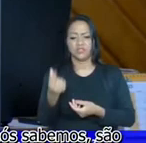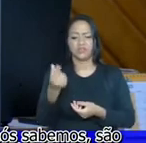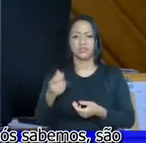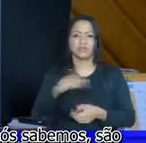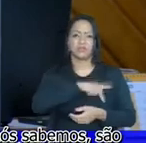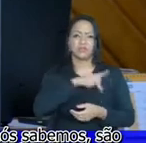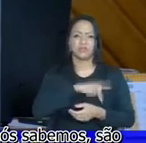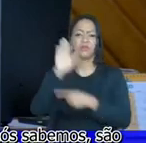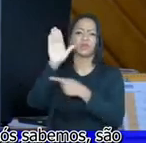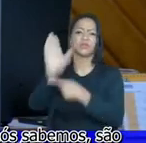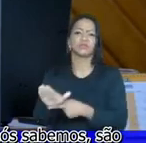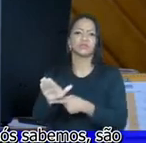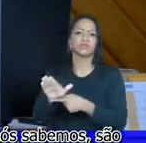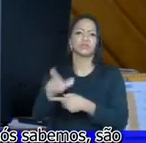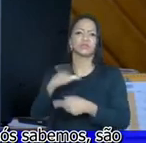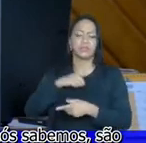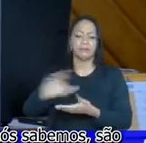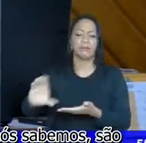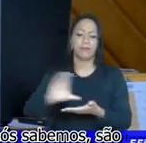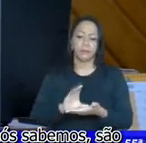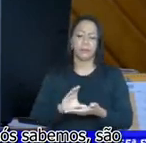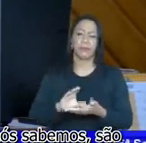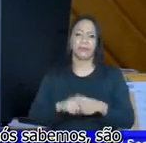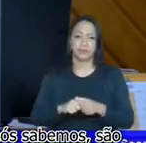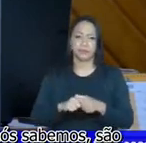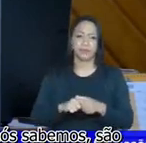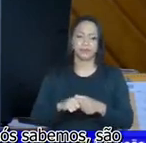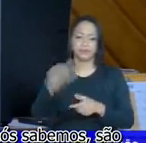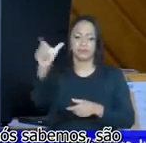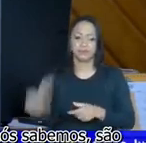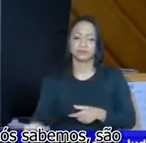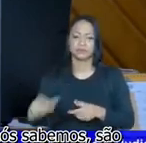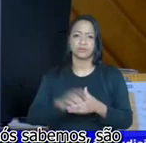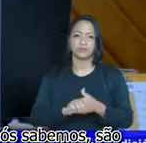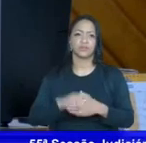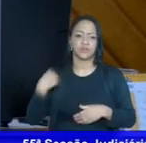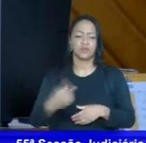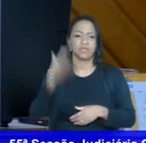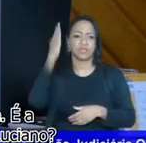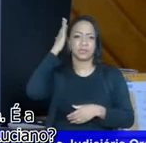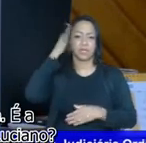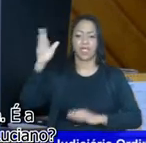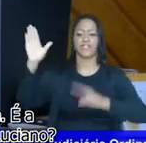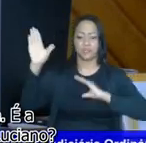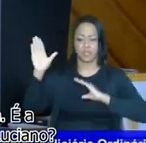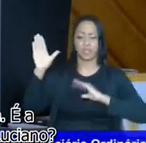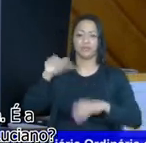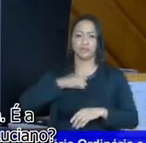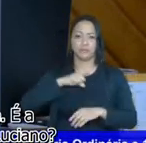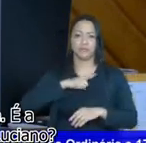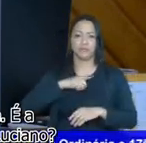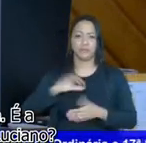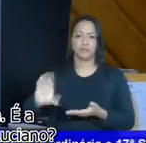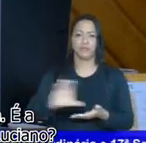só beneficia quem tem o recurso. E quem é titular do recurso, nós sabemos, são os candidatos que já têm